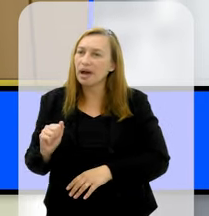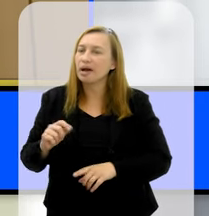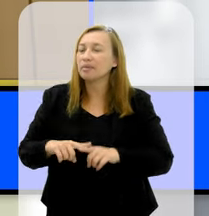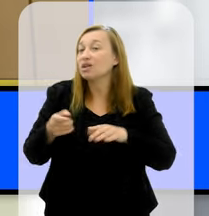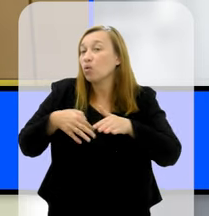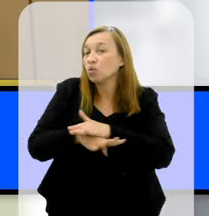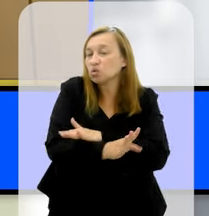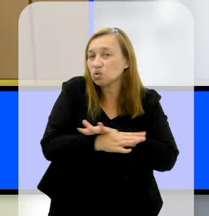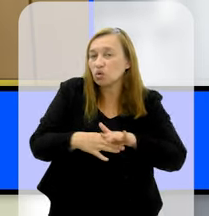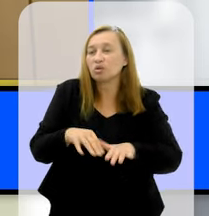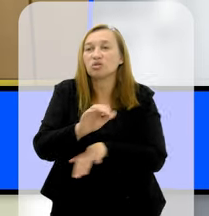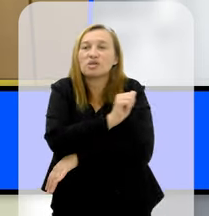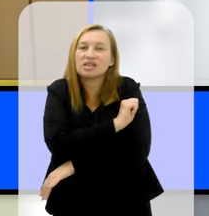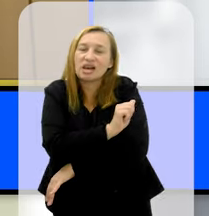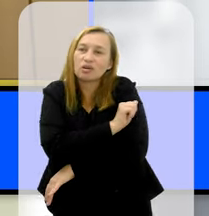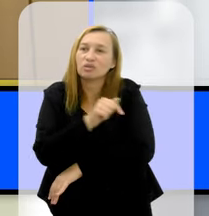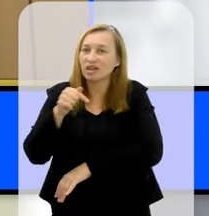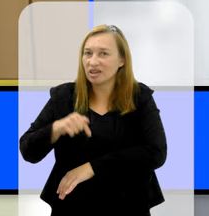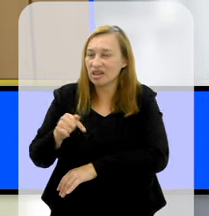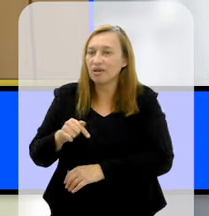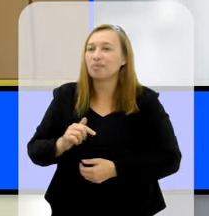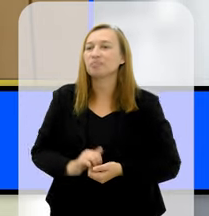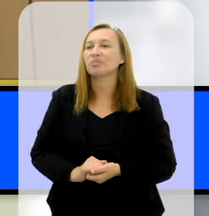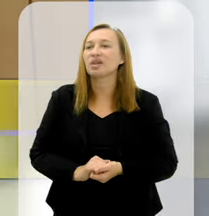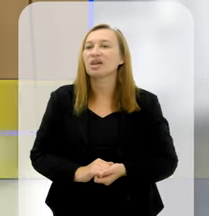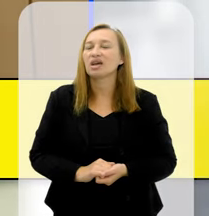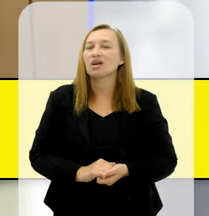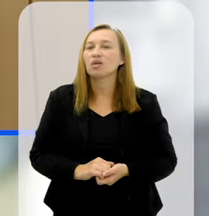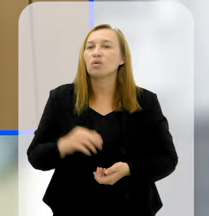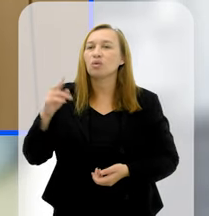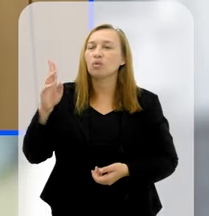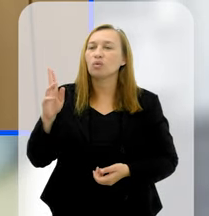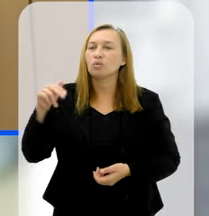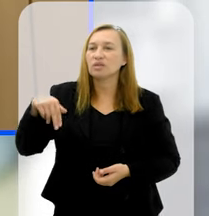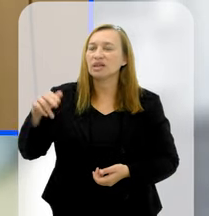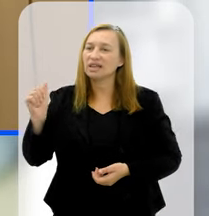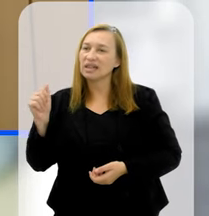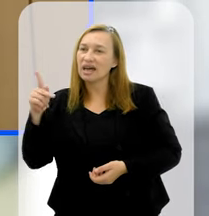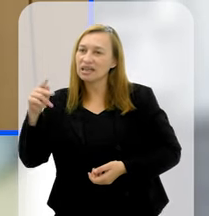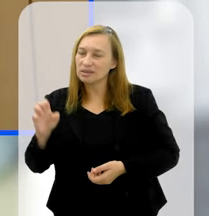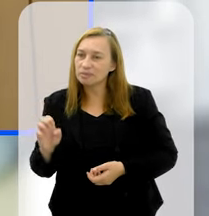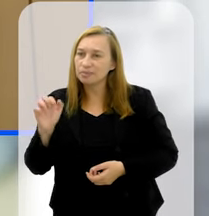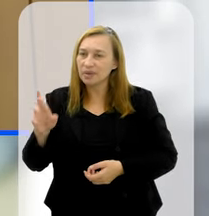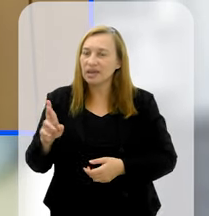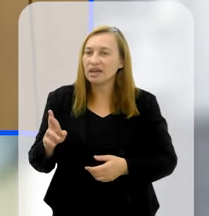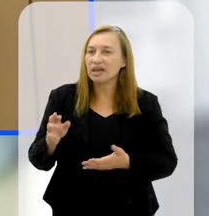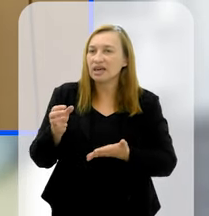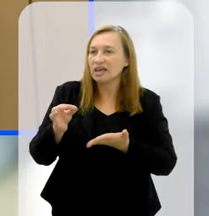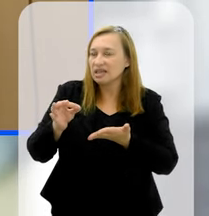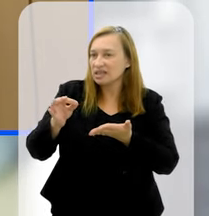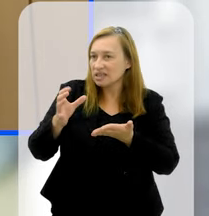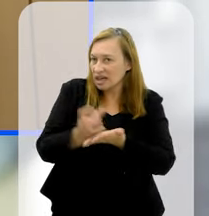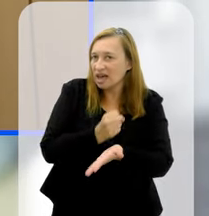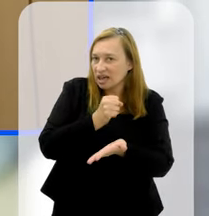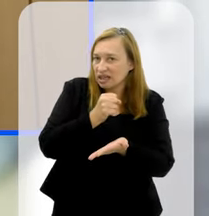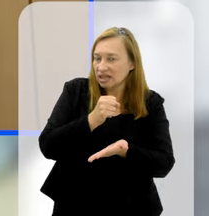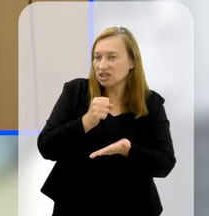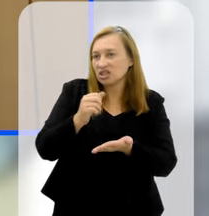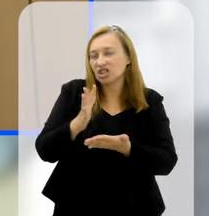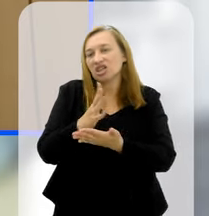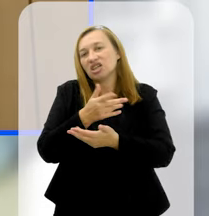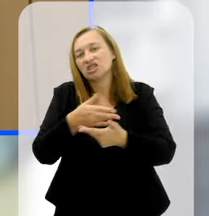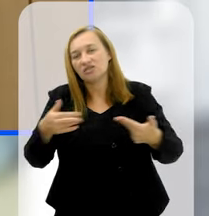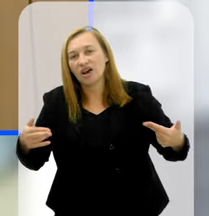um costume aqui dos alunos no CER, antiga UNAD, que se inscrevam em diversas disciplinas,